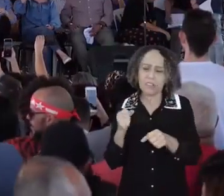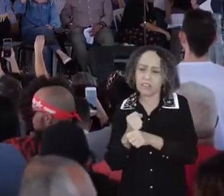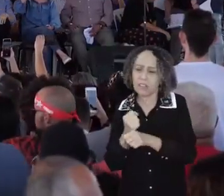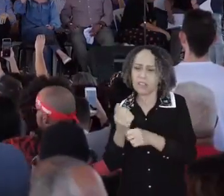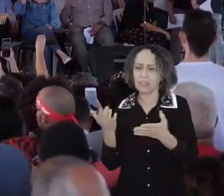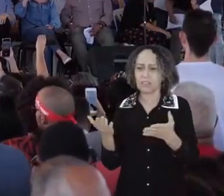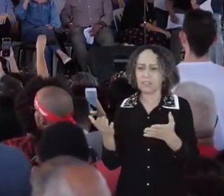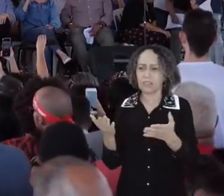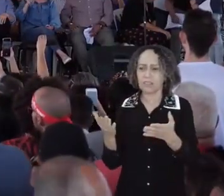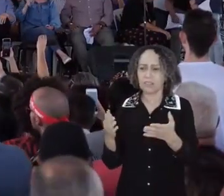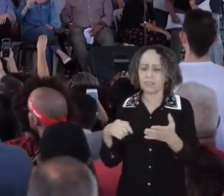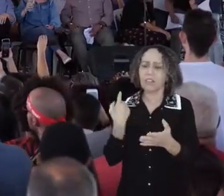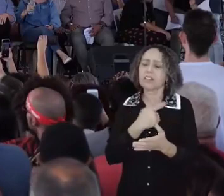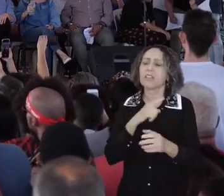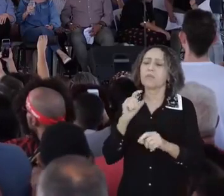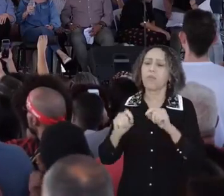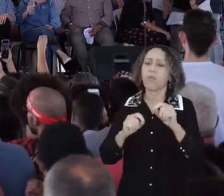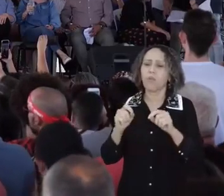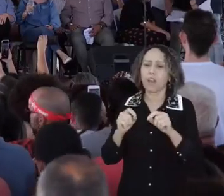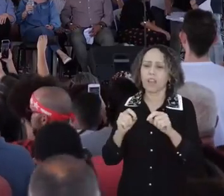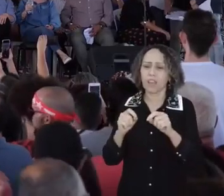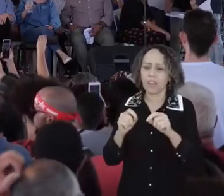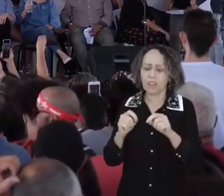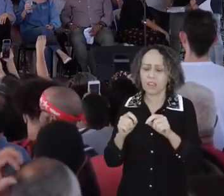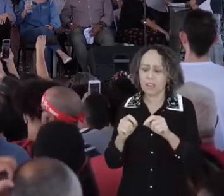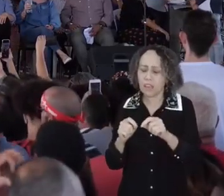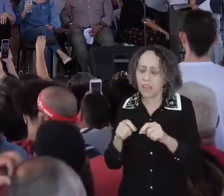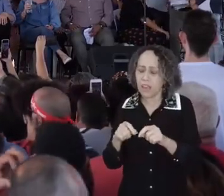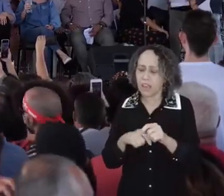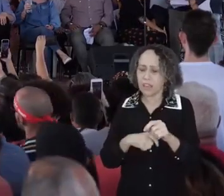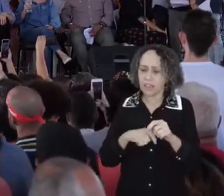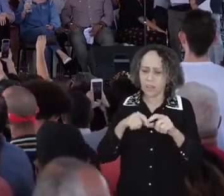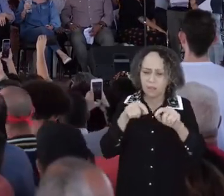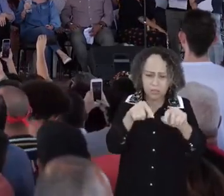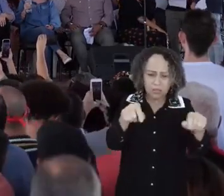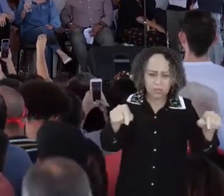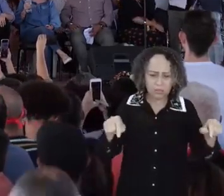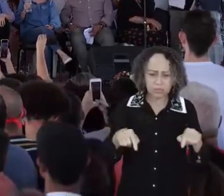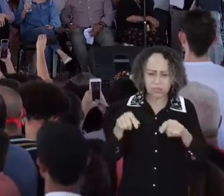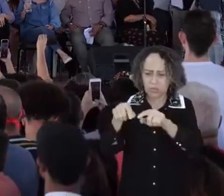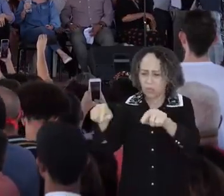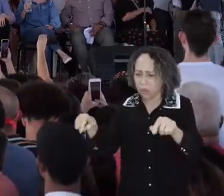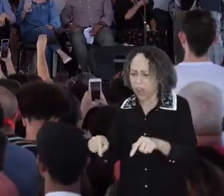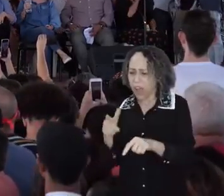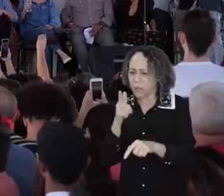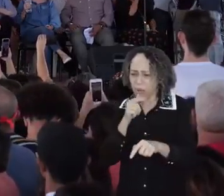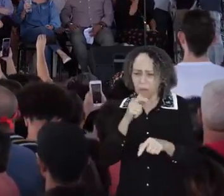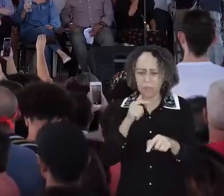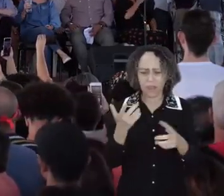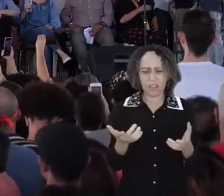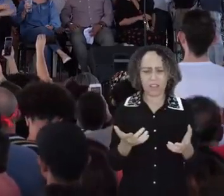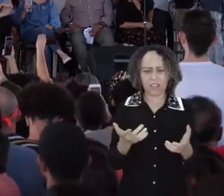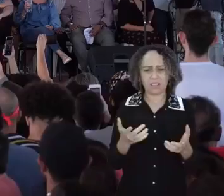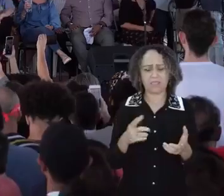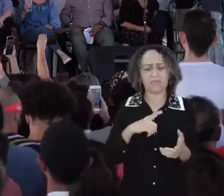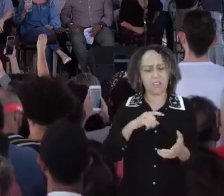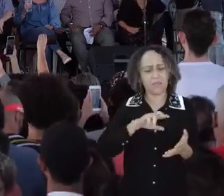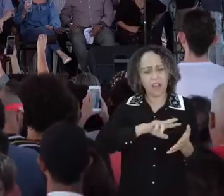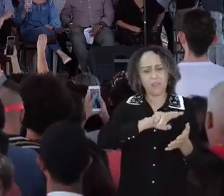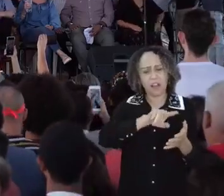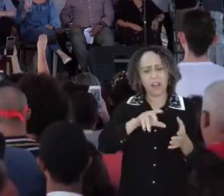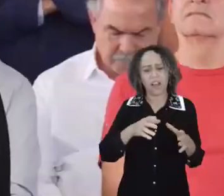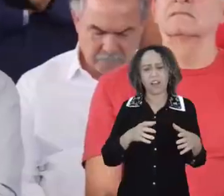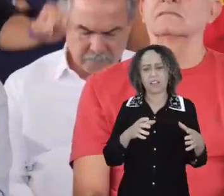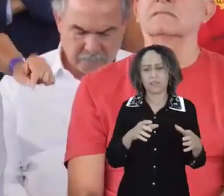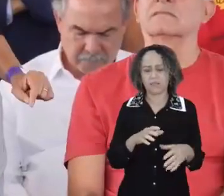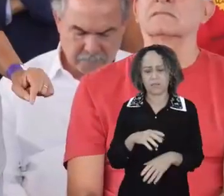das Flores, que aliás está sendo ameaçada pelo Rodoanel. Nós lutamos não contra o Rodoanel,